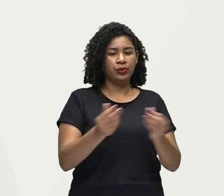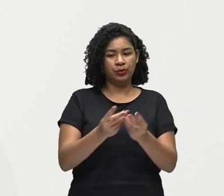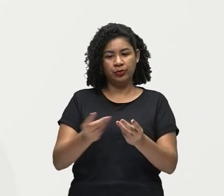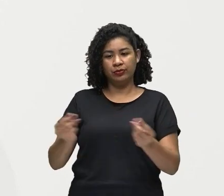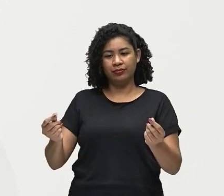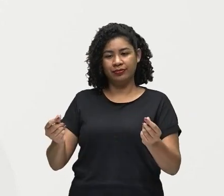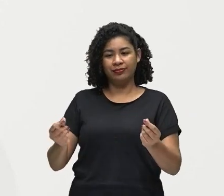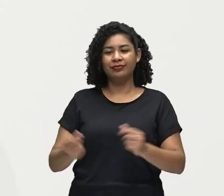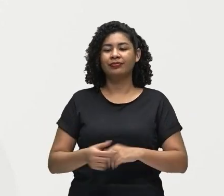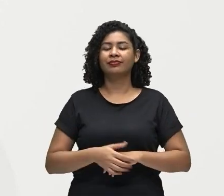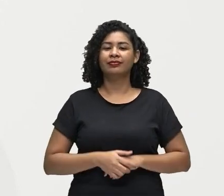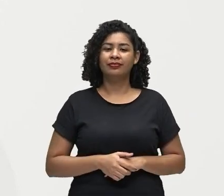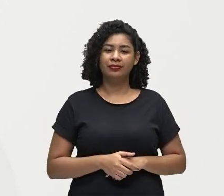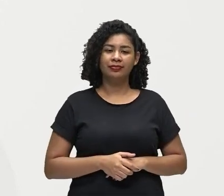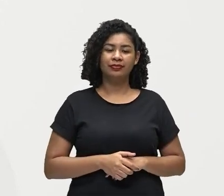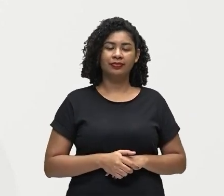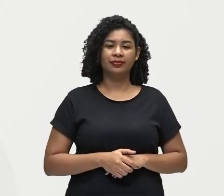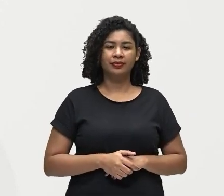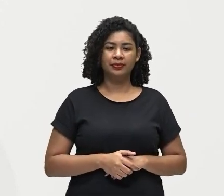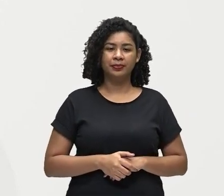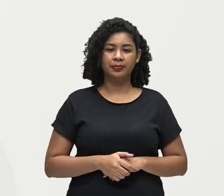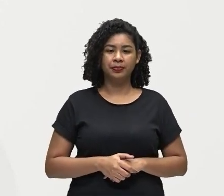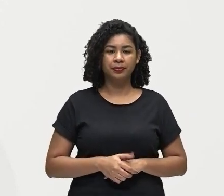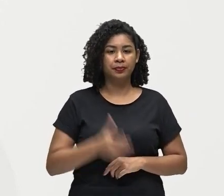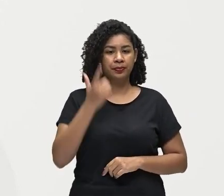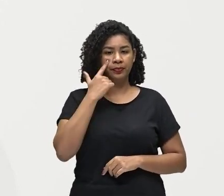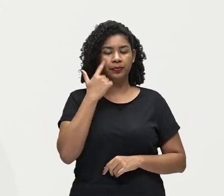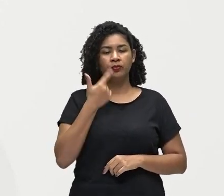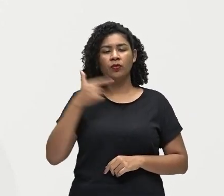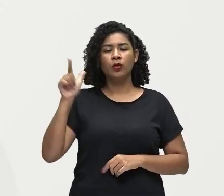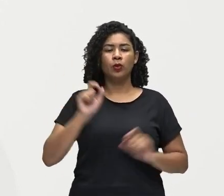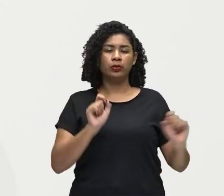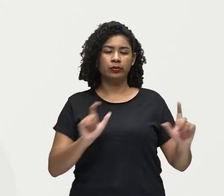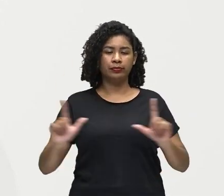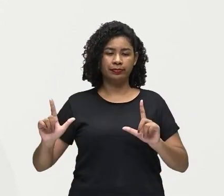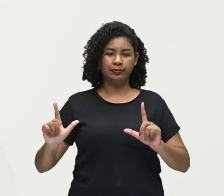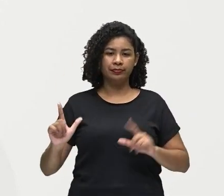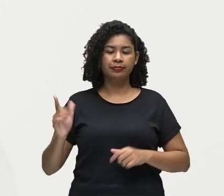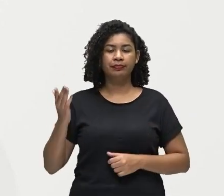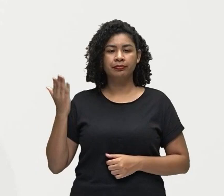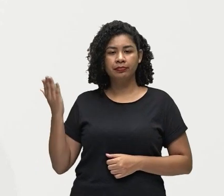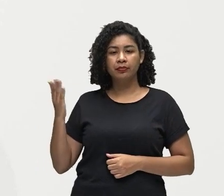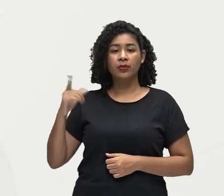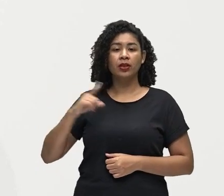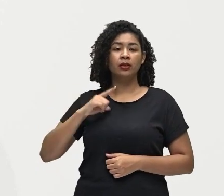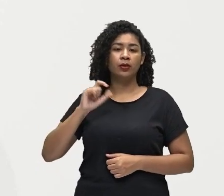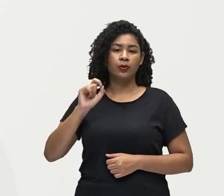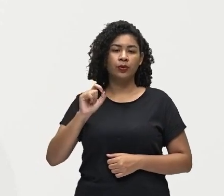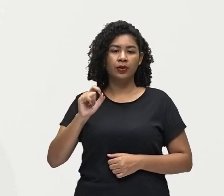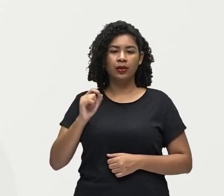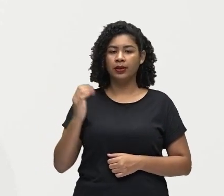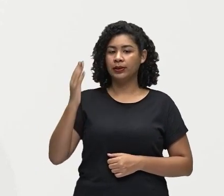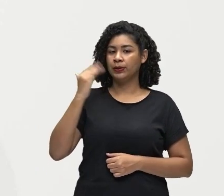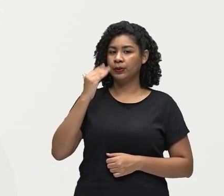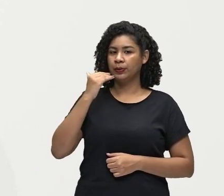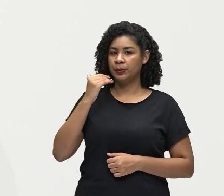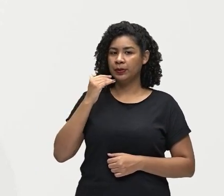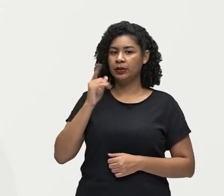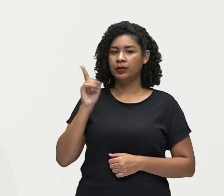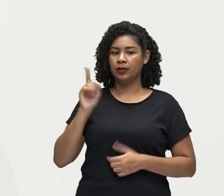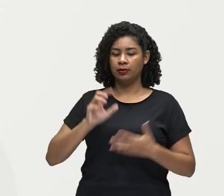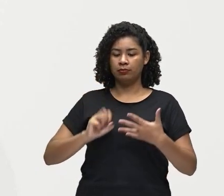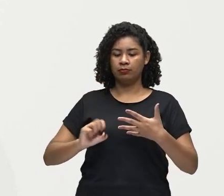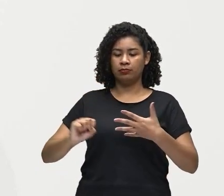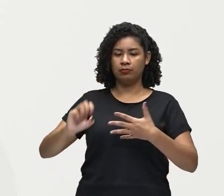dos seres decompositores. Na outra imagem, você observa uma cadeia alimentar aquática,